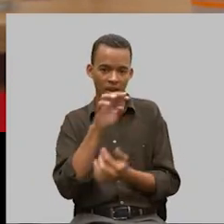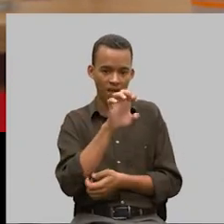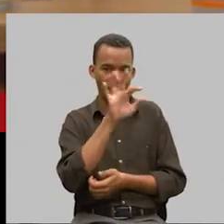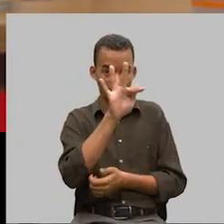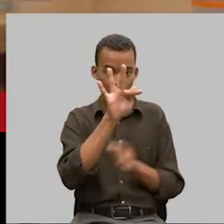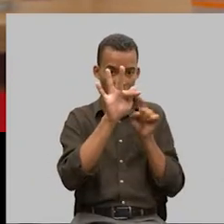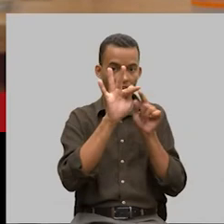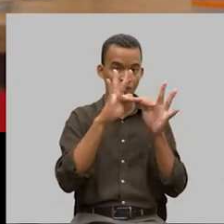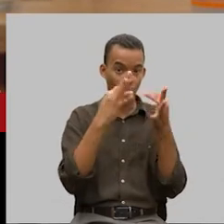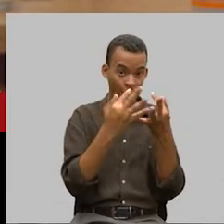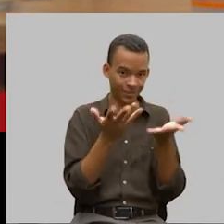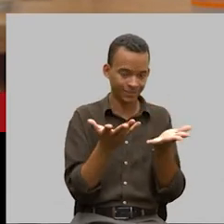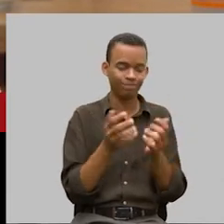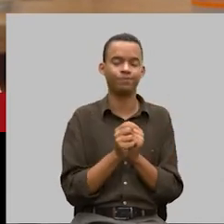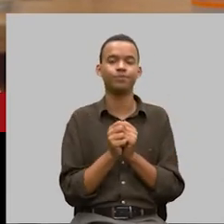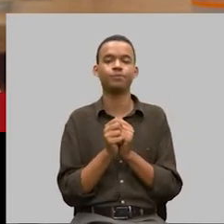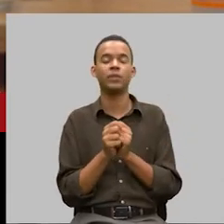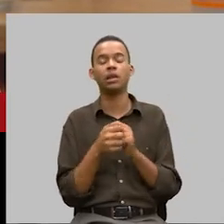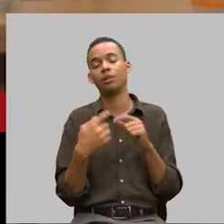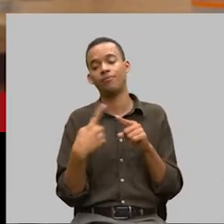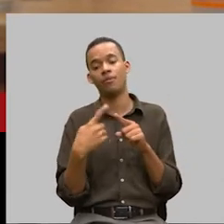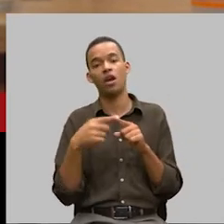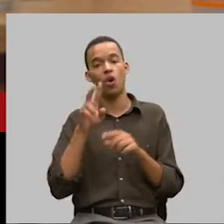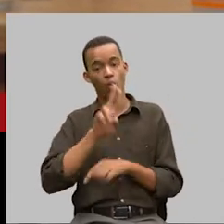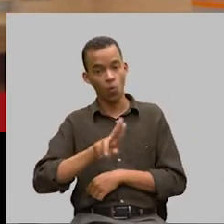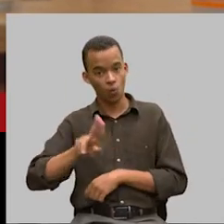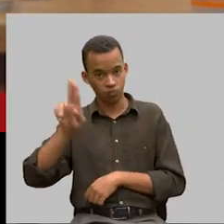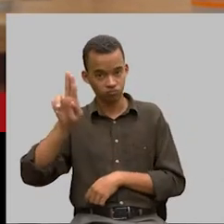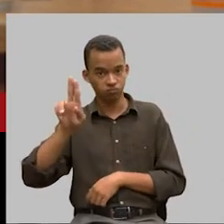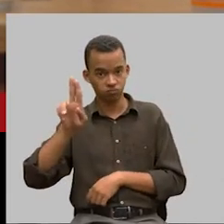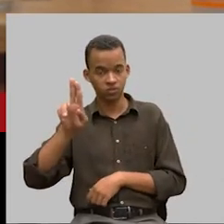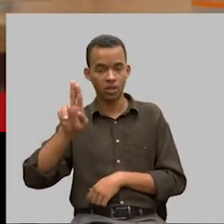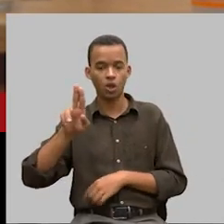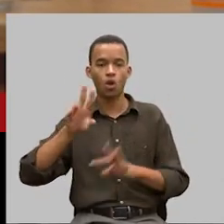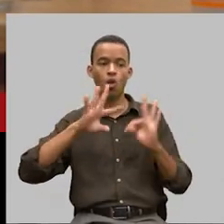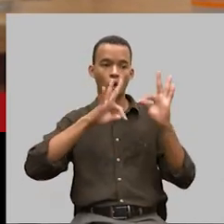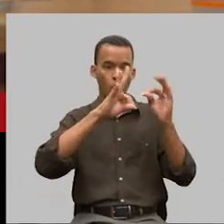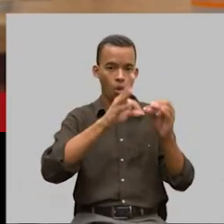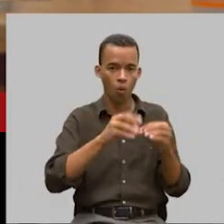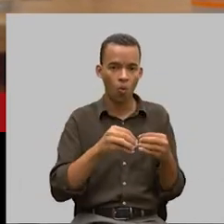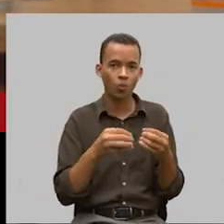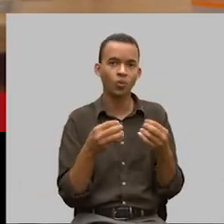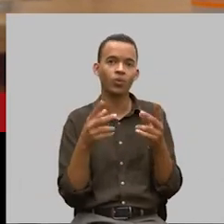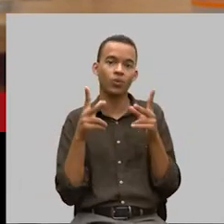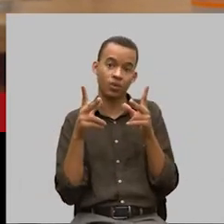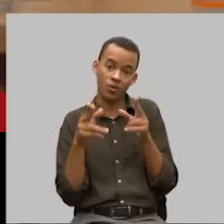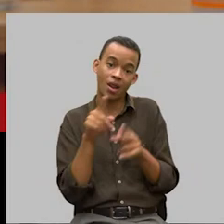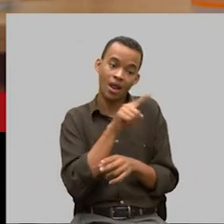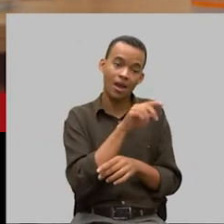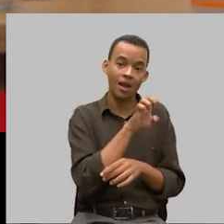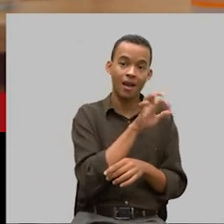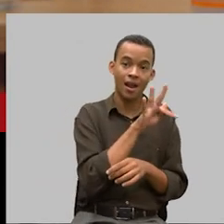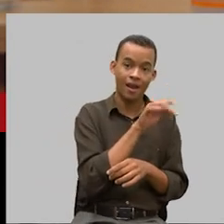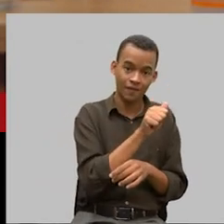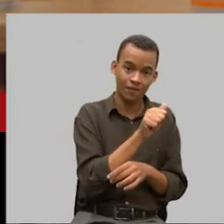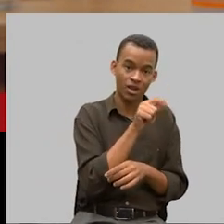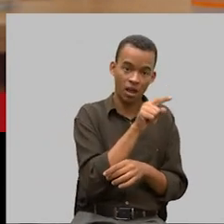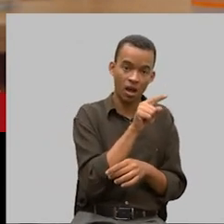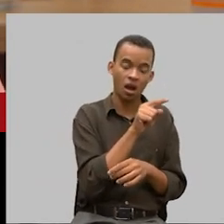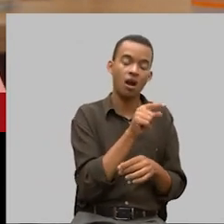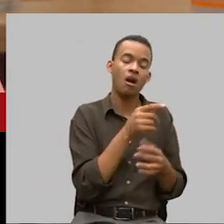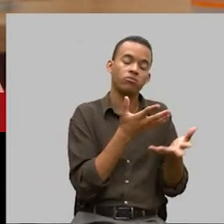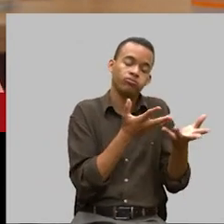Universidades Nem todas né conseguem acolher esse povo da maneira que é acolhido quando chega nas comunidades